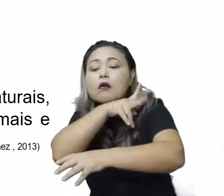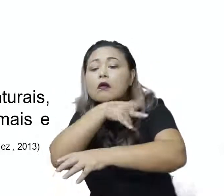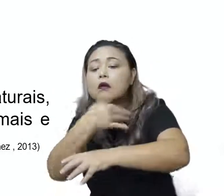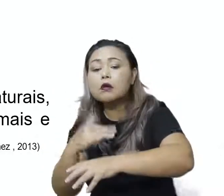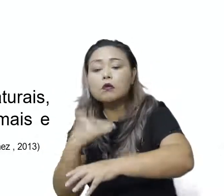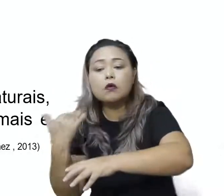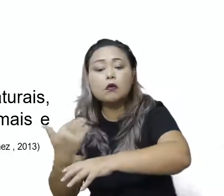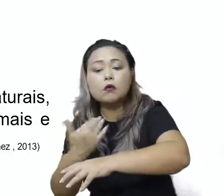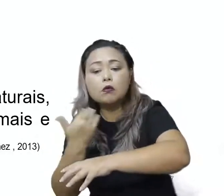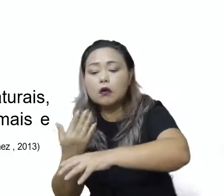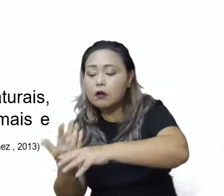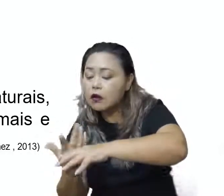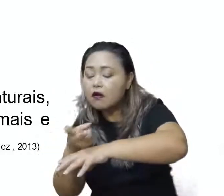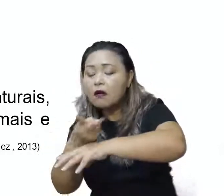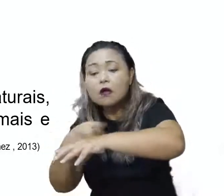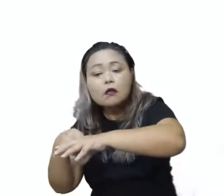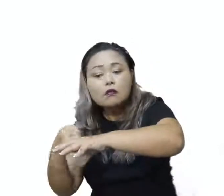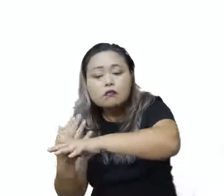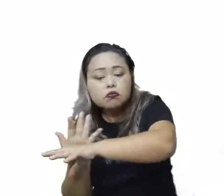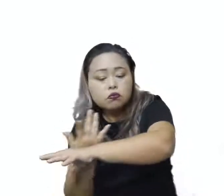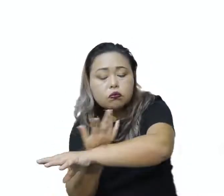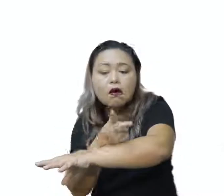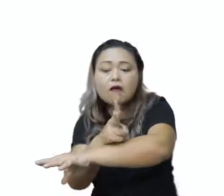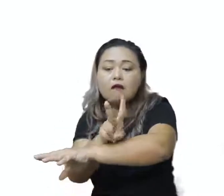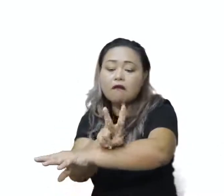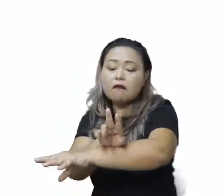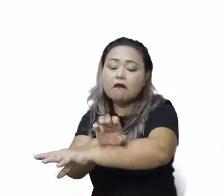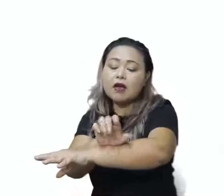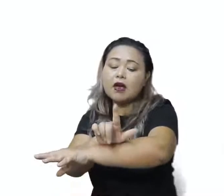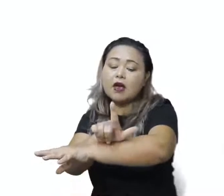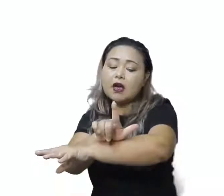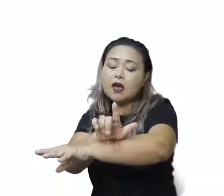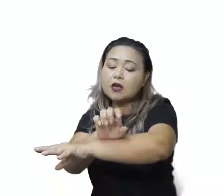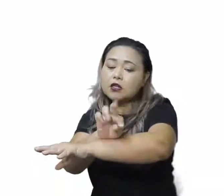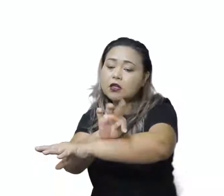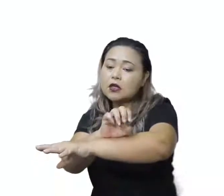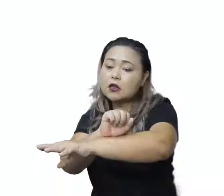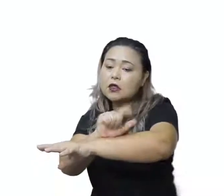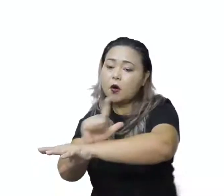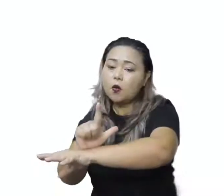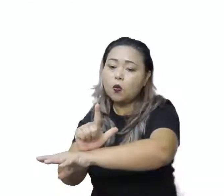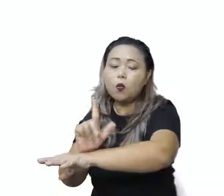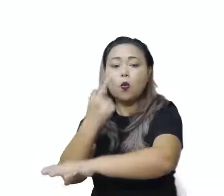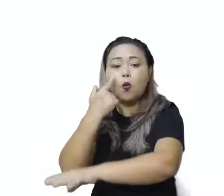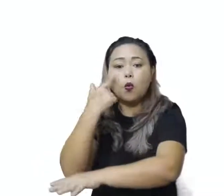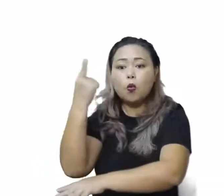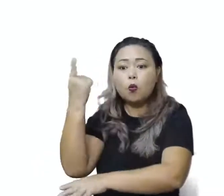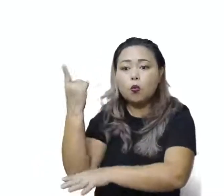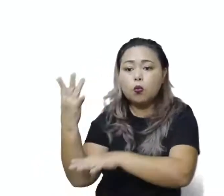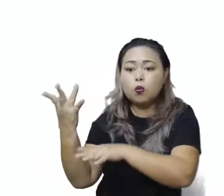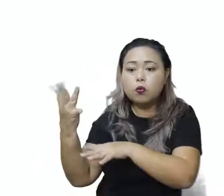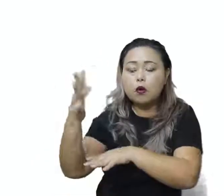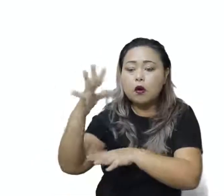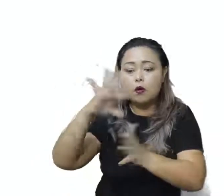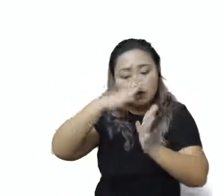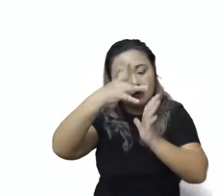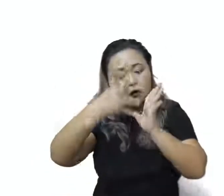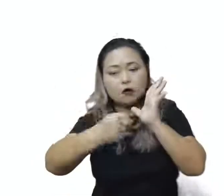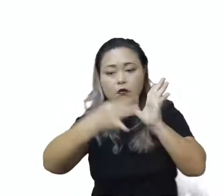e vegetais. Olha aí, ó. Desmatamento na